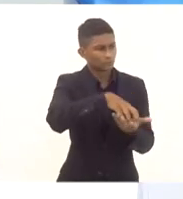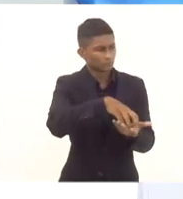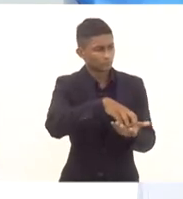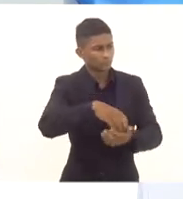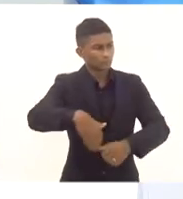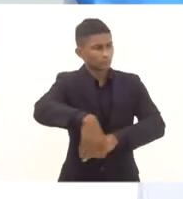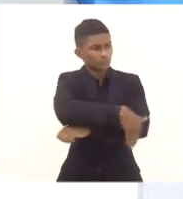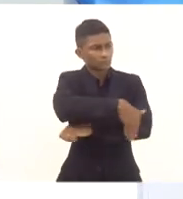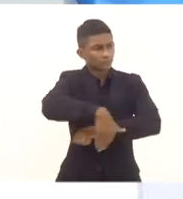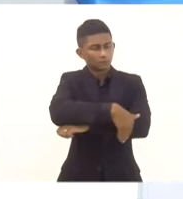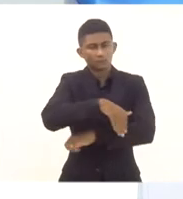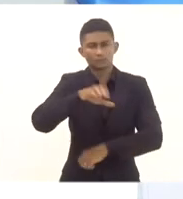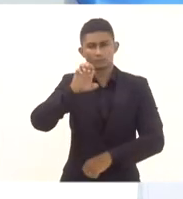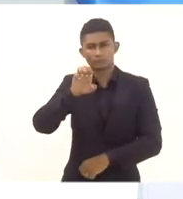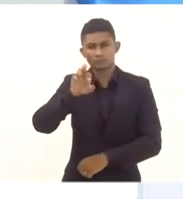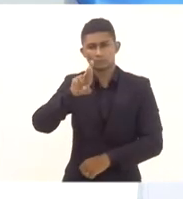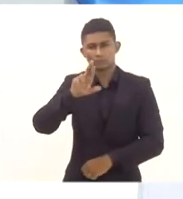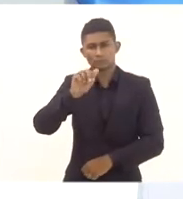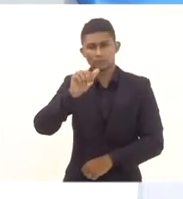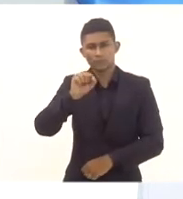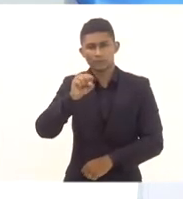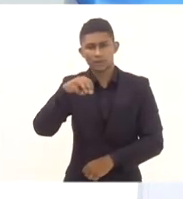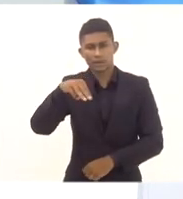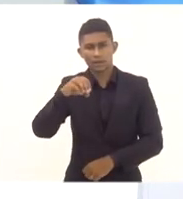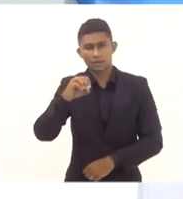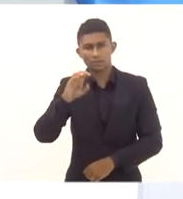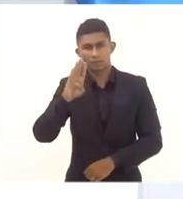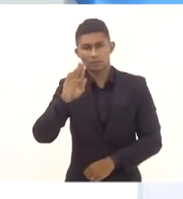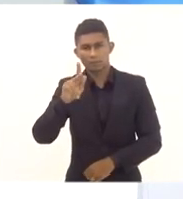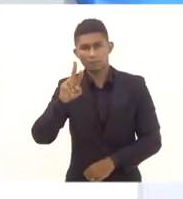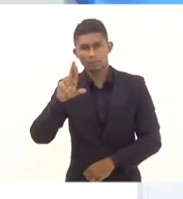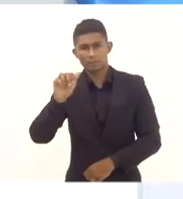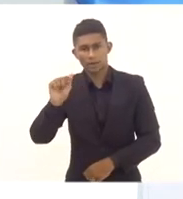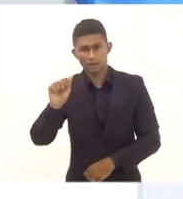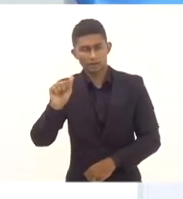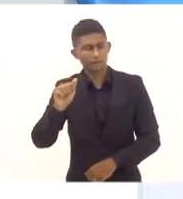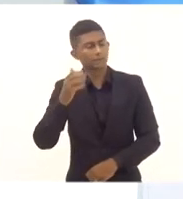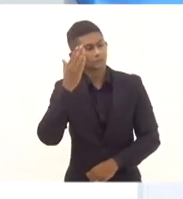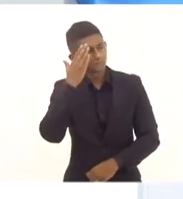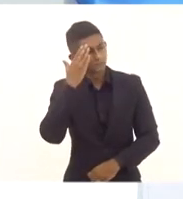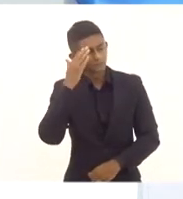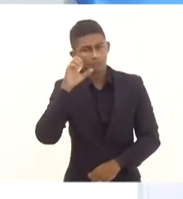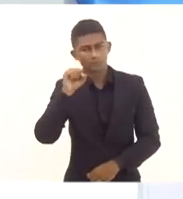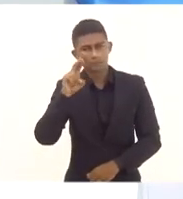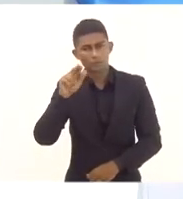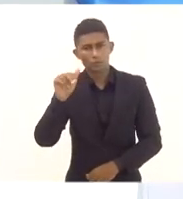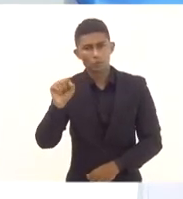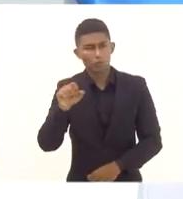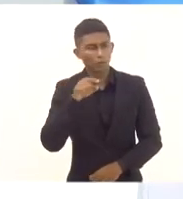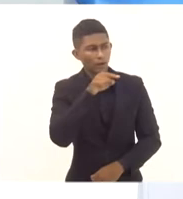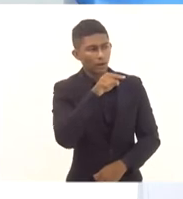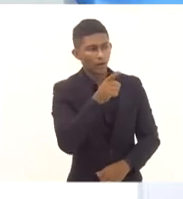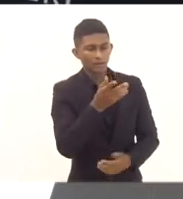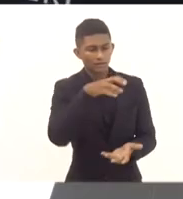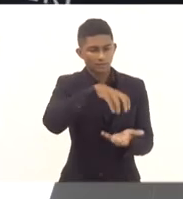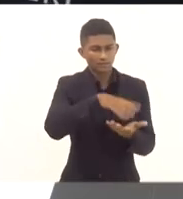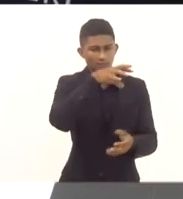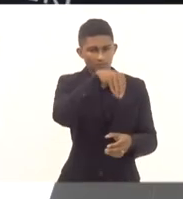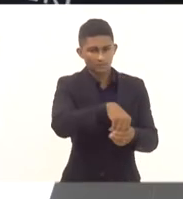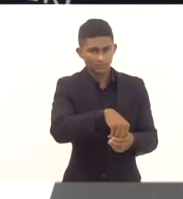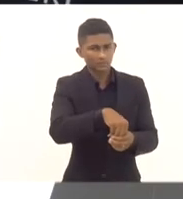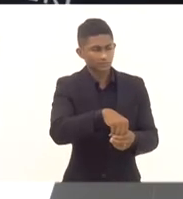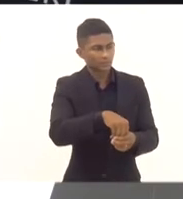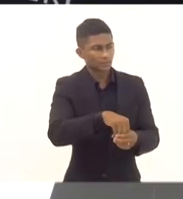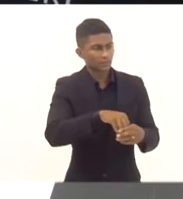Braga a gente sabe que o sul as trabalho dentro da de centralização dos recursos dentro da de centralização de serviços se